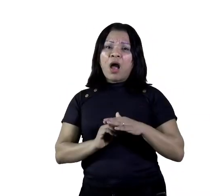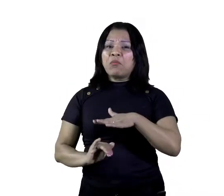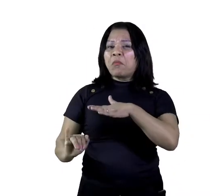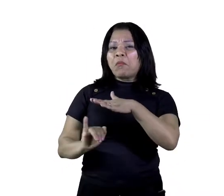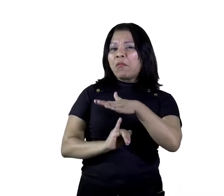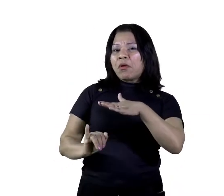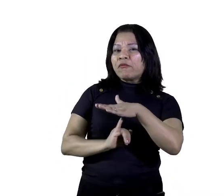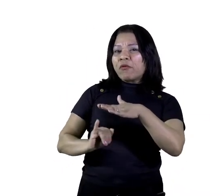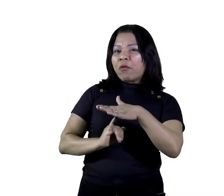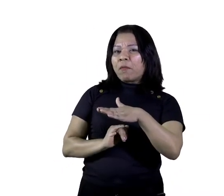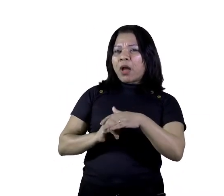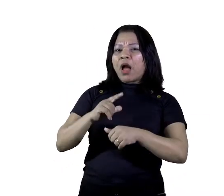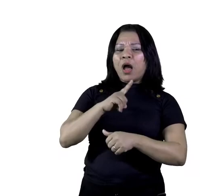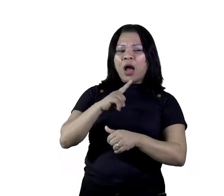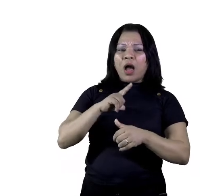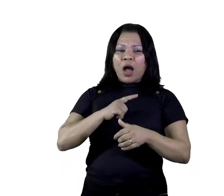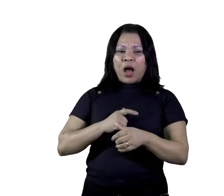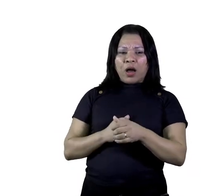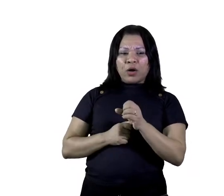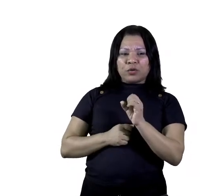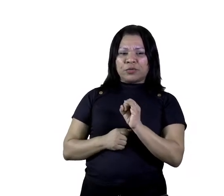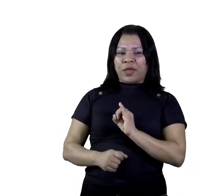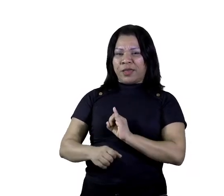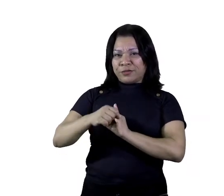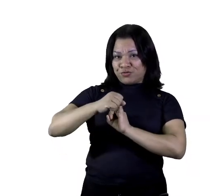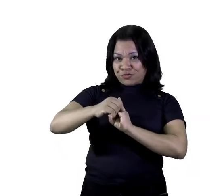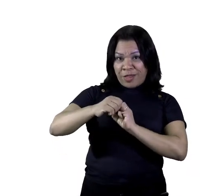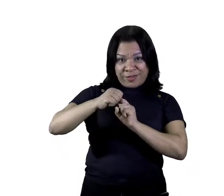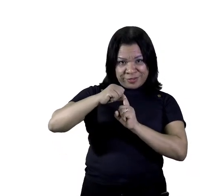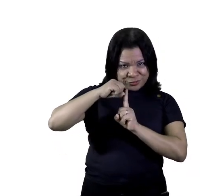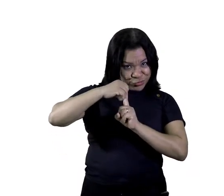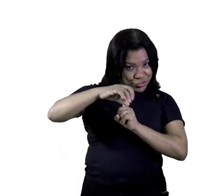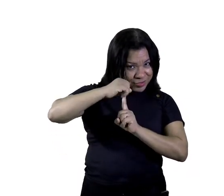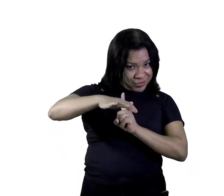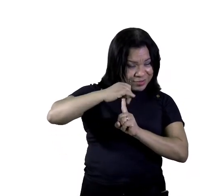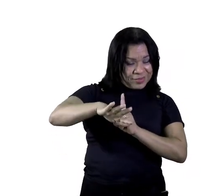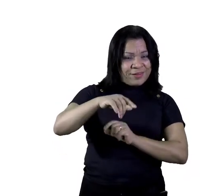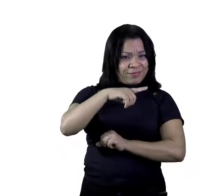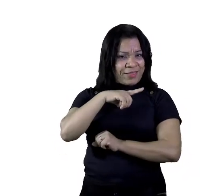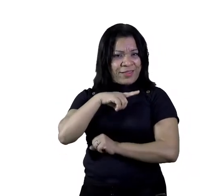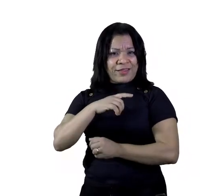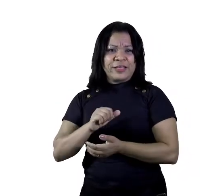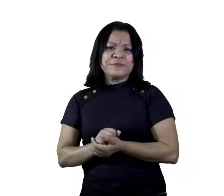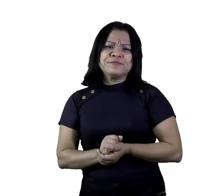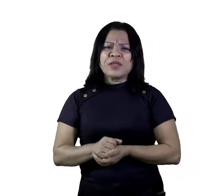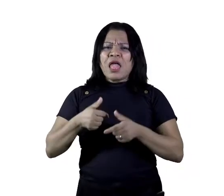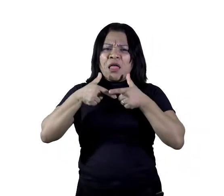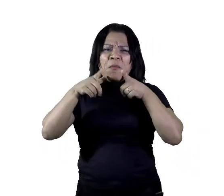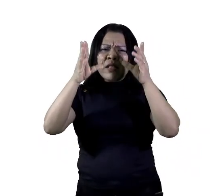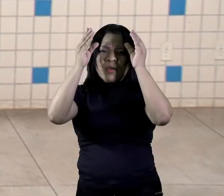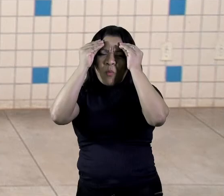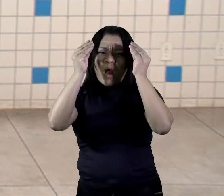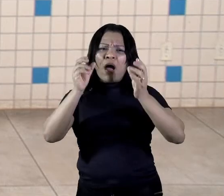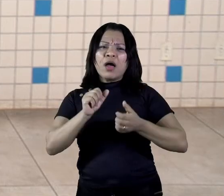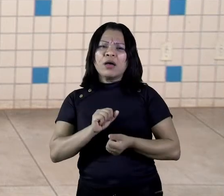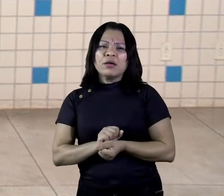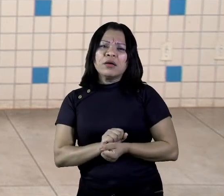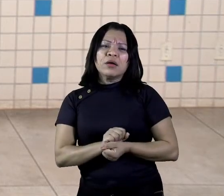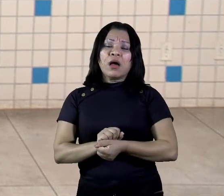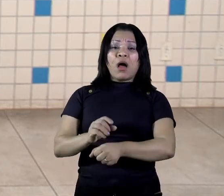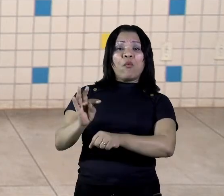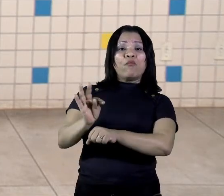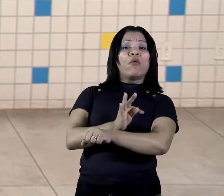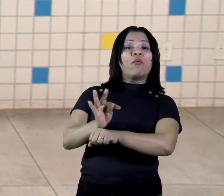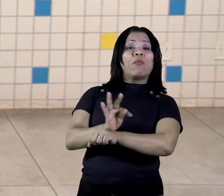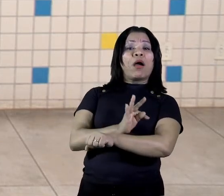informal? Tem gírias? Apresentam gírias? Não, né? Ou uma linguagem formal? Ela está sendo narrada